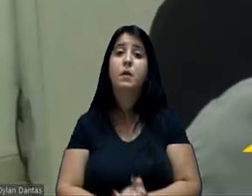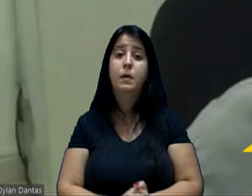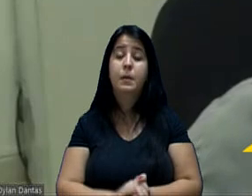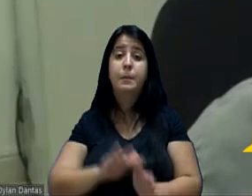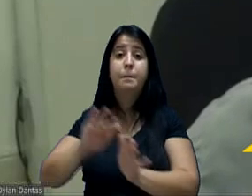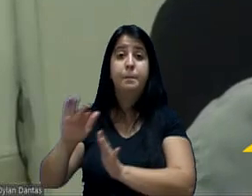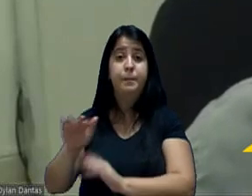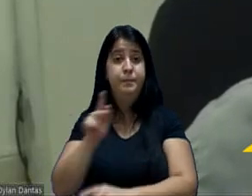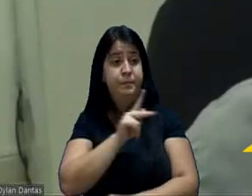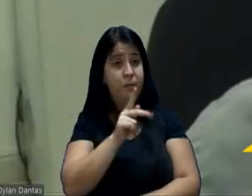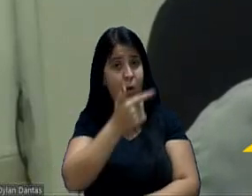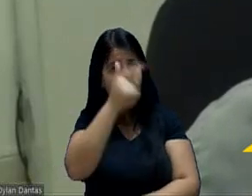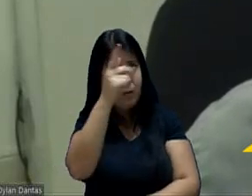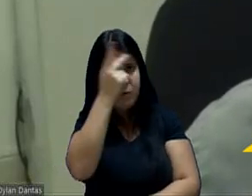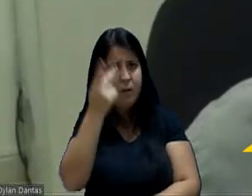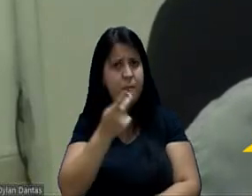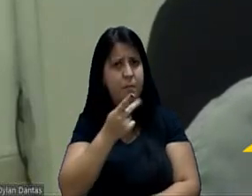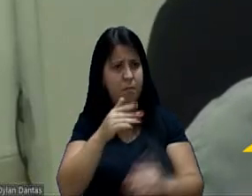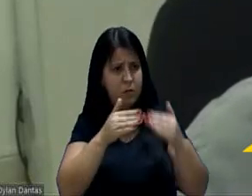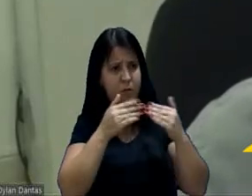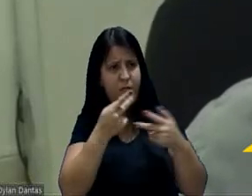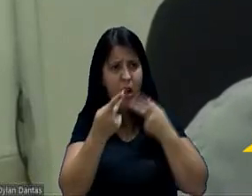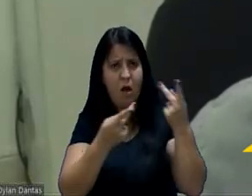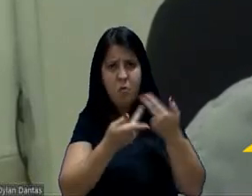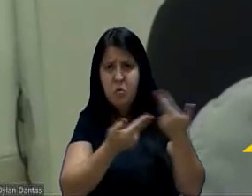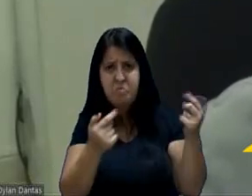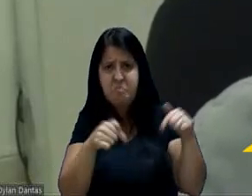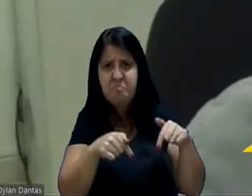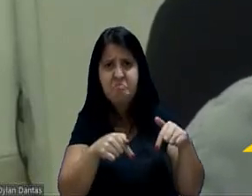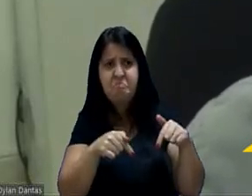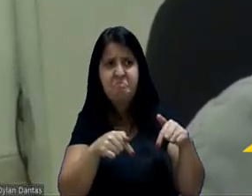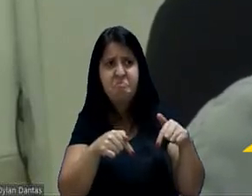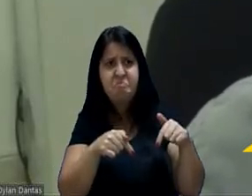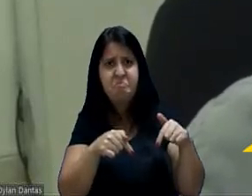Presidente, alguém mais pediu uma parte aqui na minha fala?